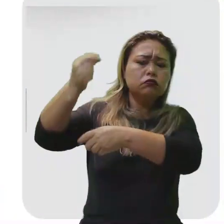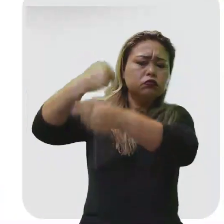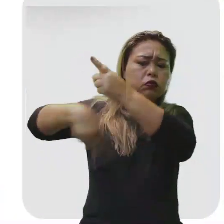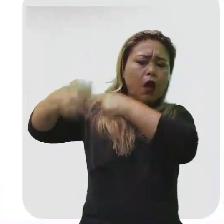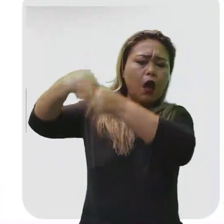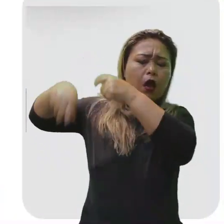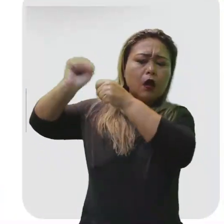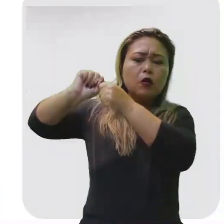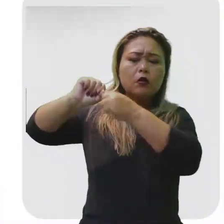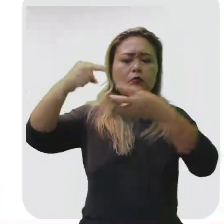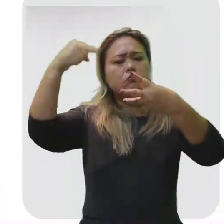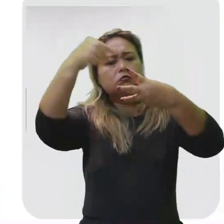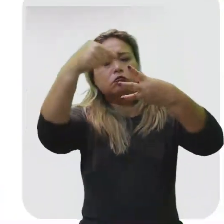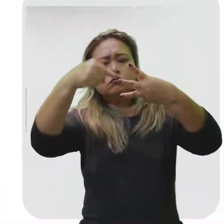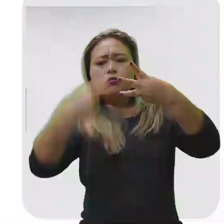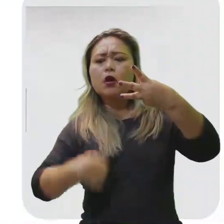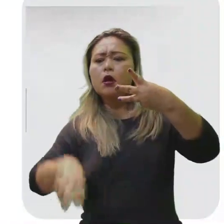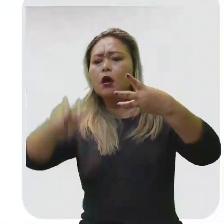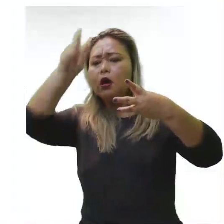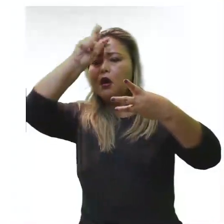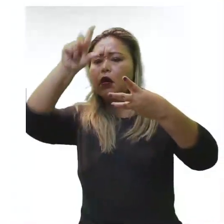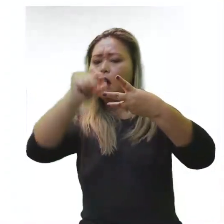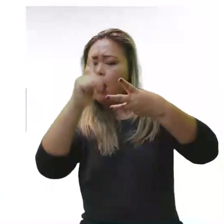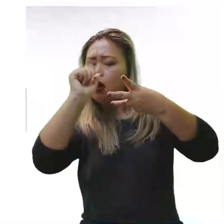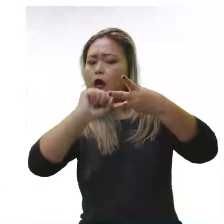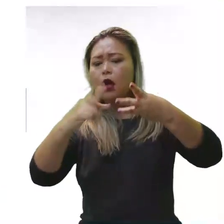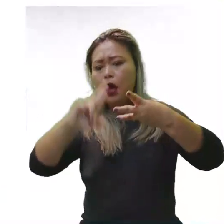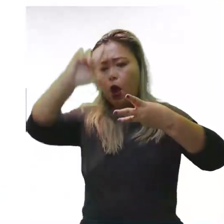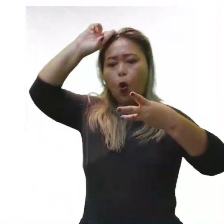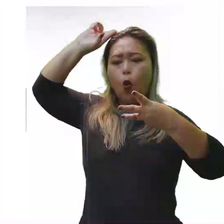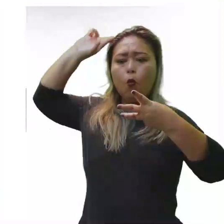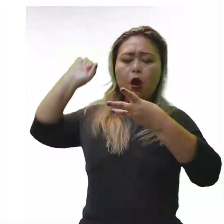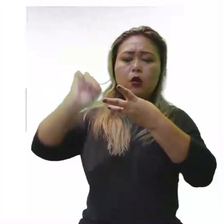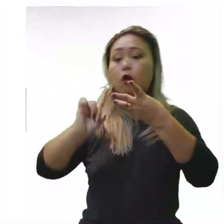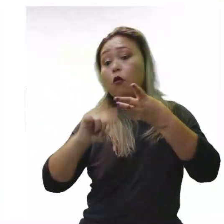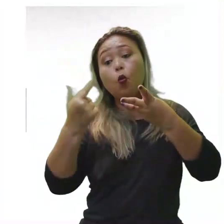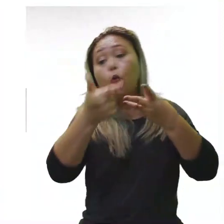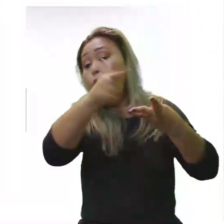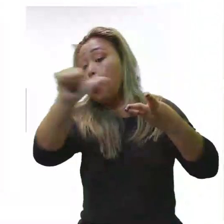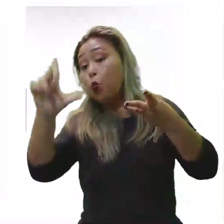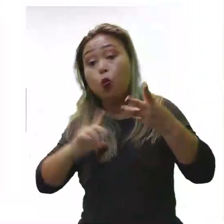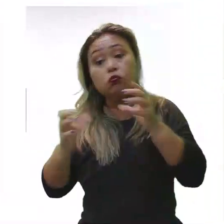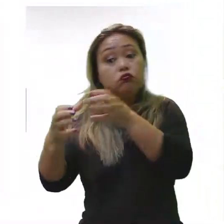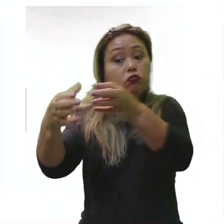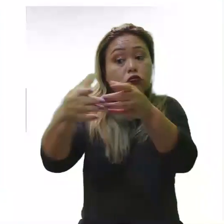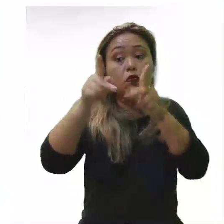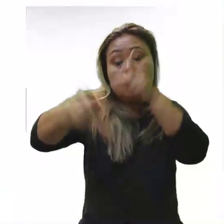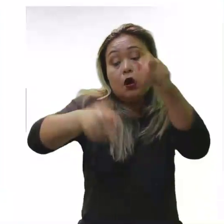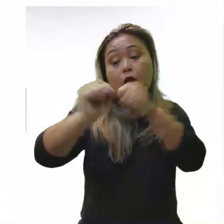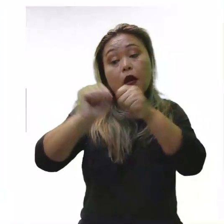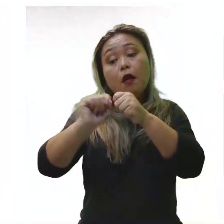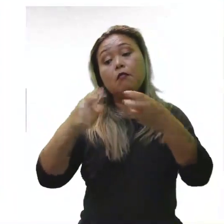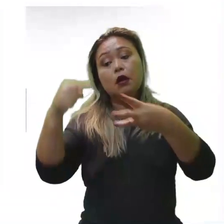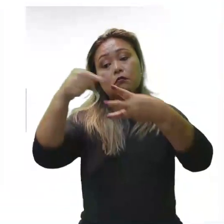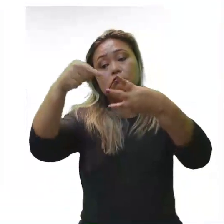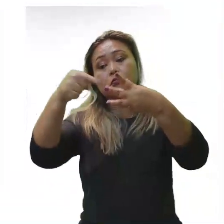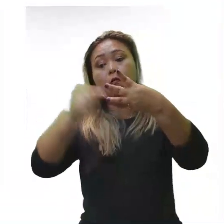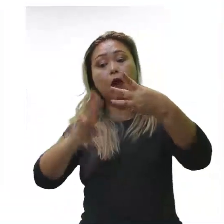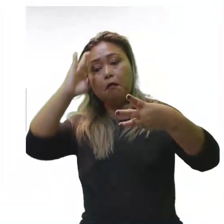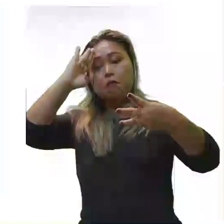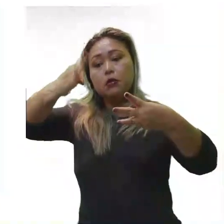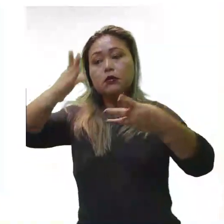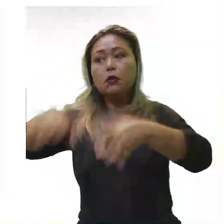3 civilizações, egípcia, grega e romana. É claro que tiveram outras nesse período. Nós vamos destacar as